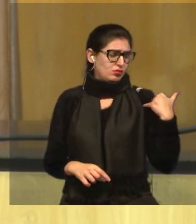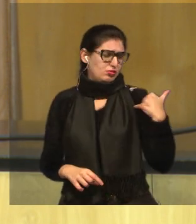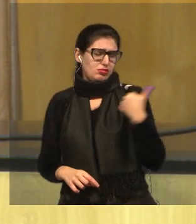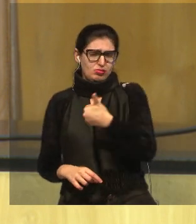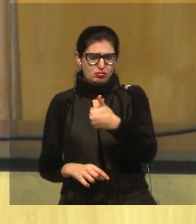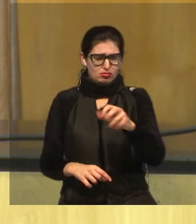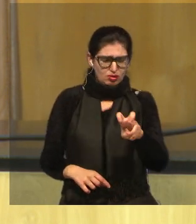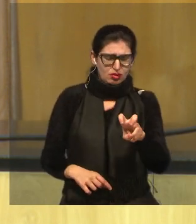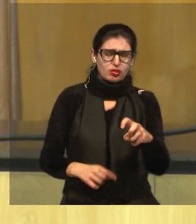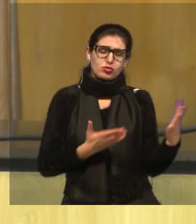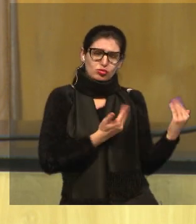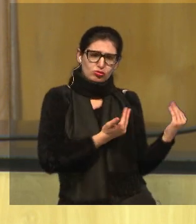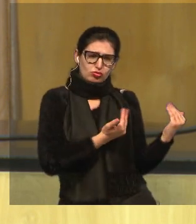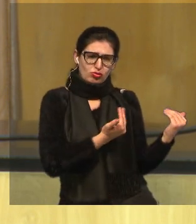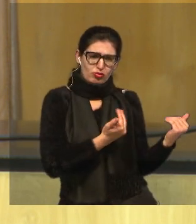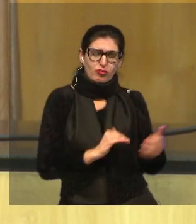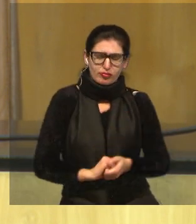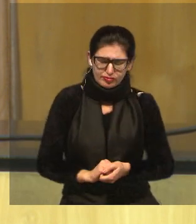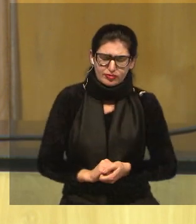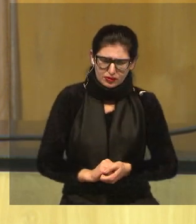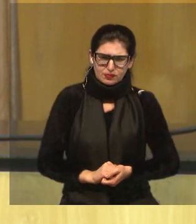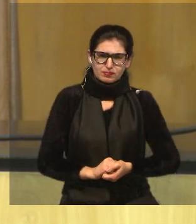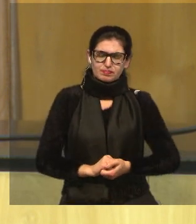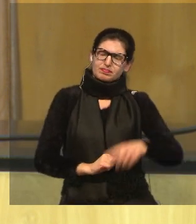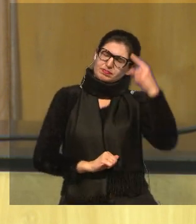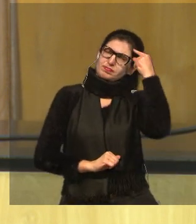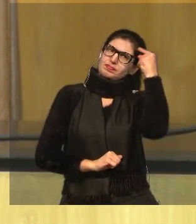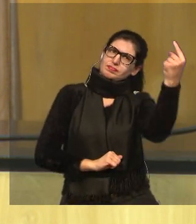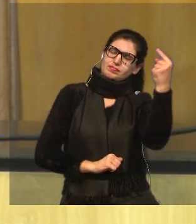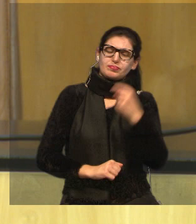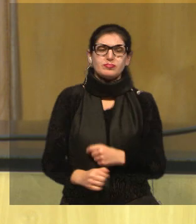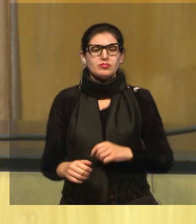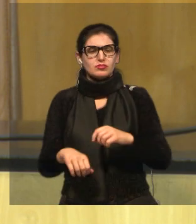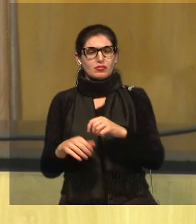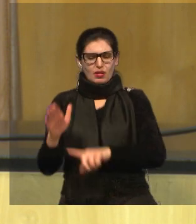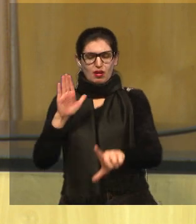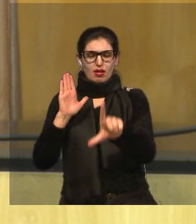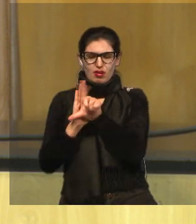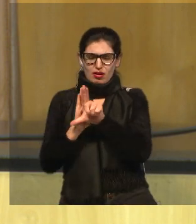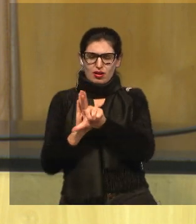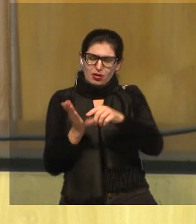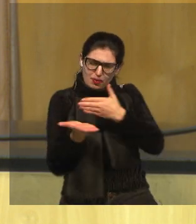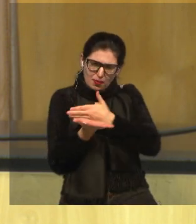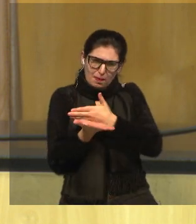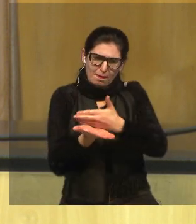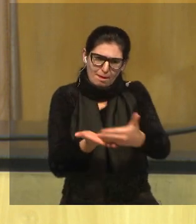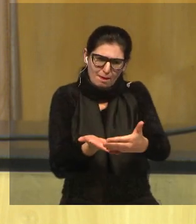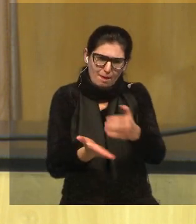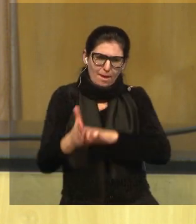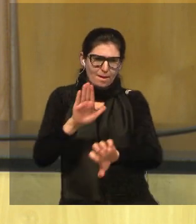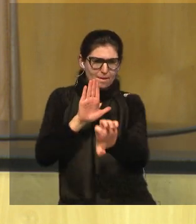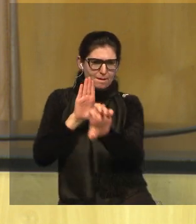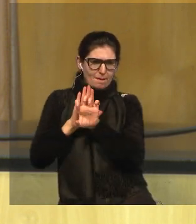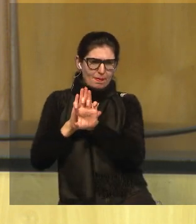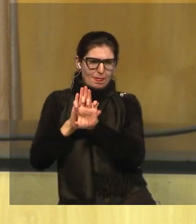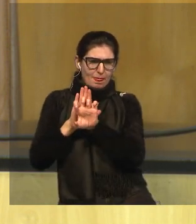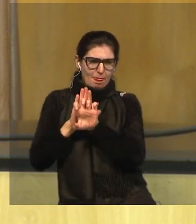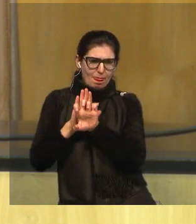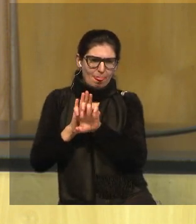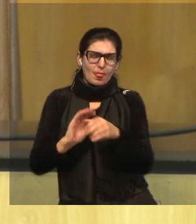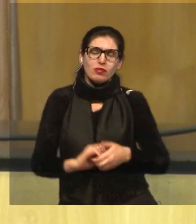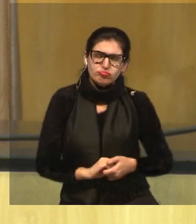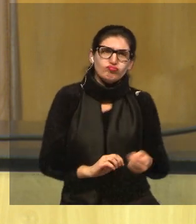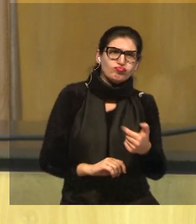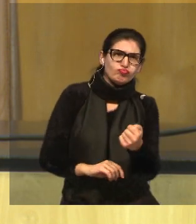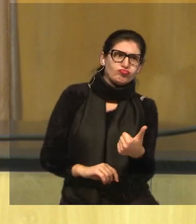adolescência, mas vejo o início desse estatuto sendo lançado e a gente comemorando hoje os 28 anos, né, praticamente.